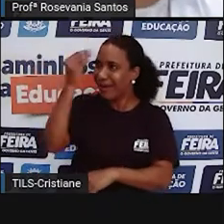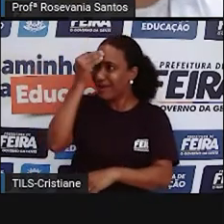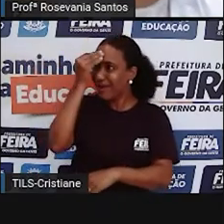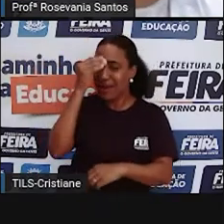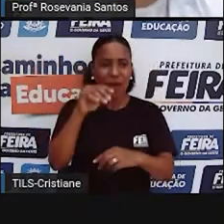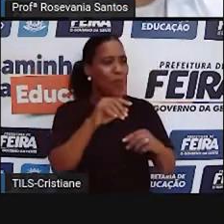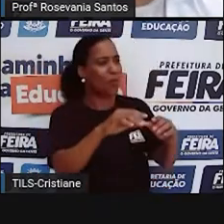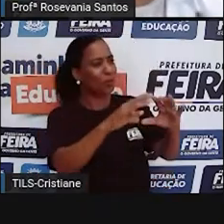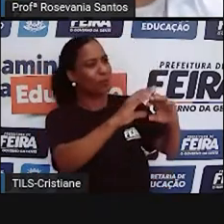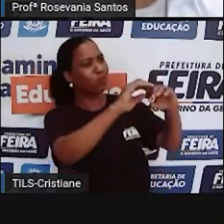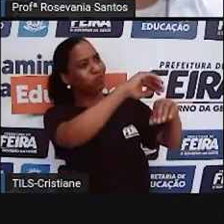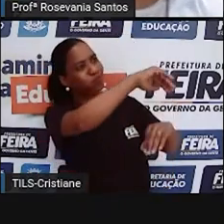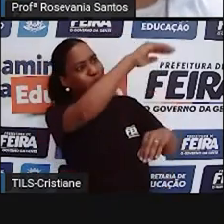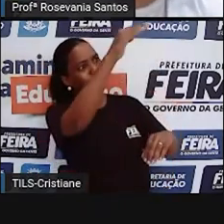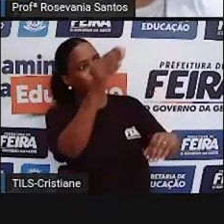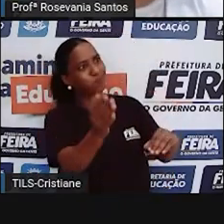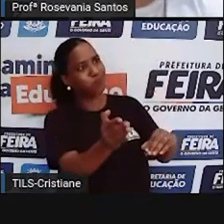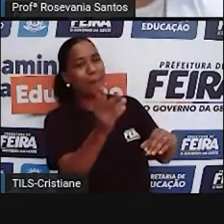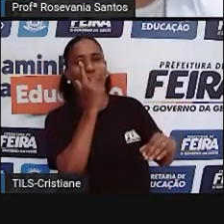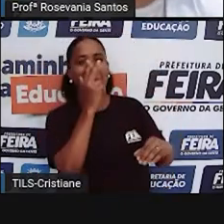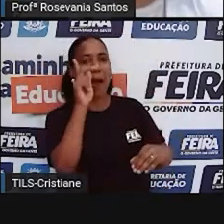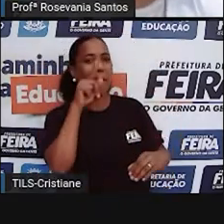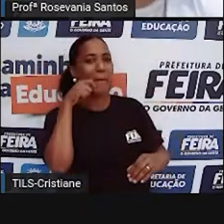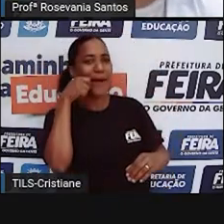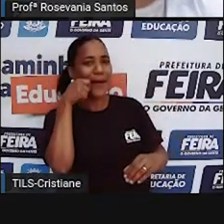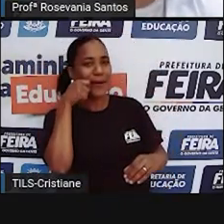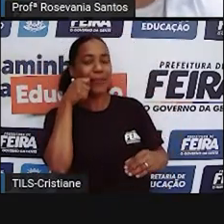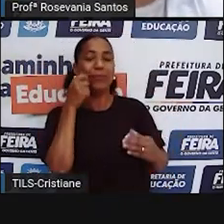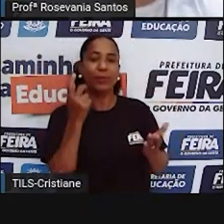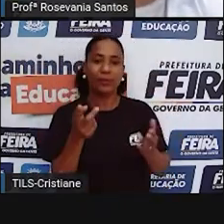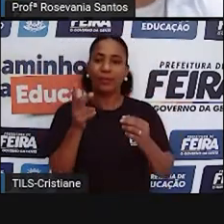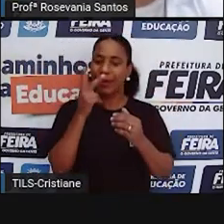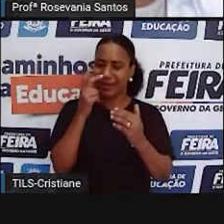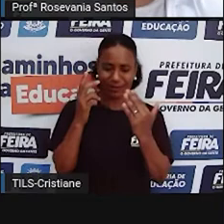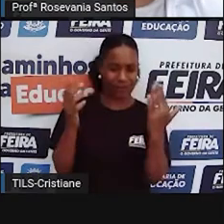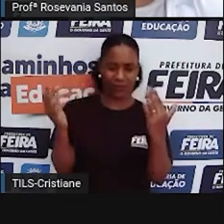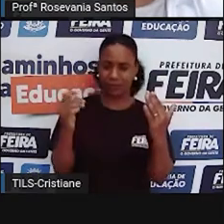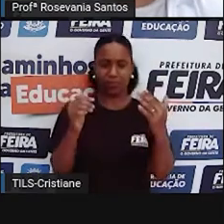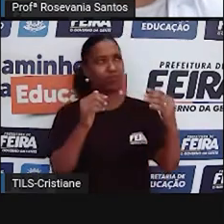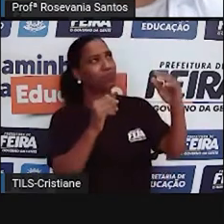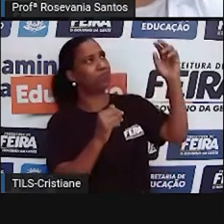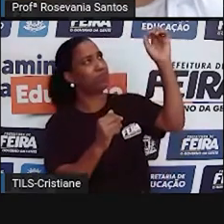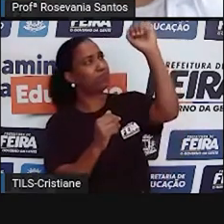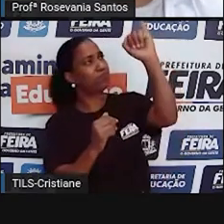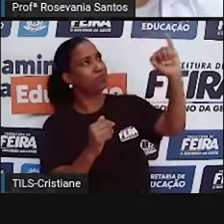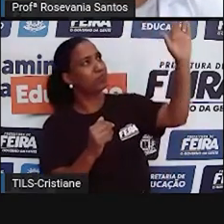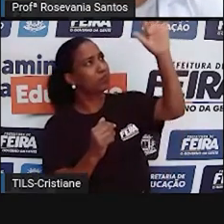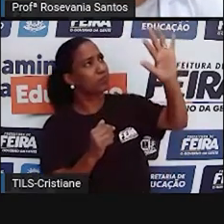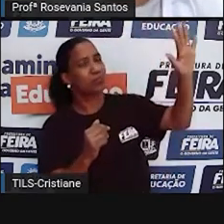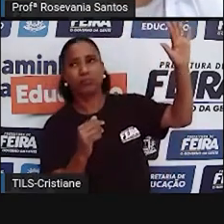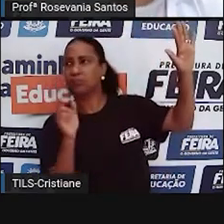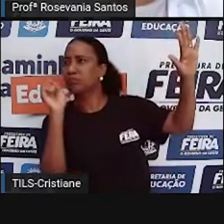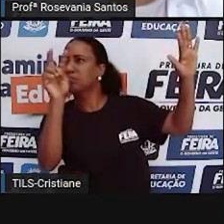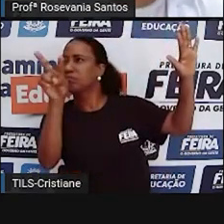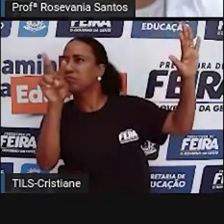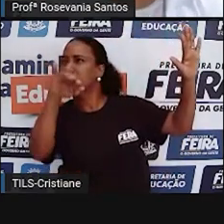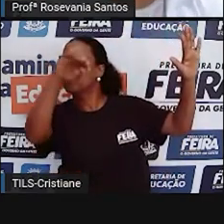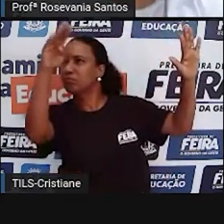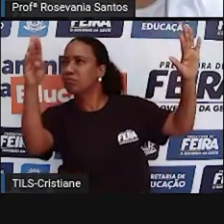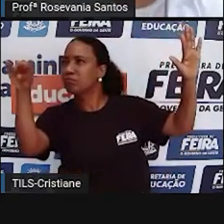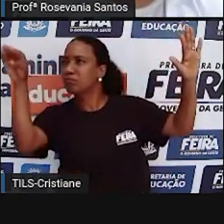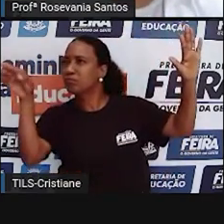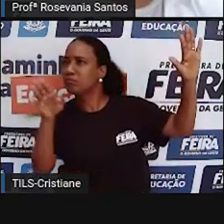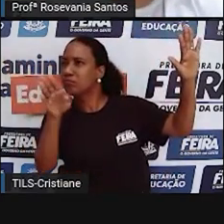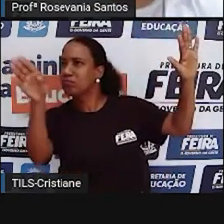vai dando nomes a coisas semelhantes, né, coisas que a gente está mais acostumado a lidar, que é para quando você olhar, você